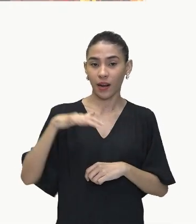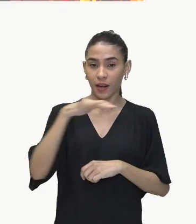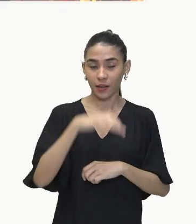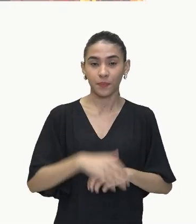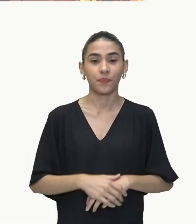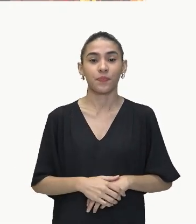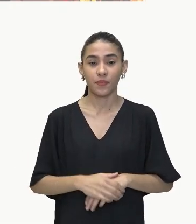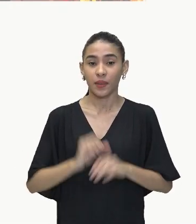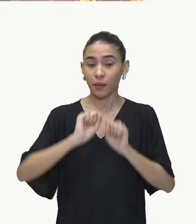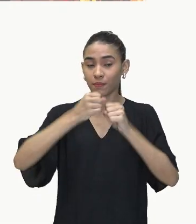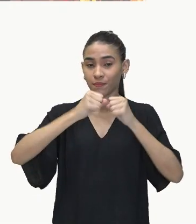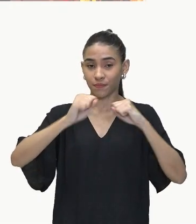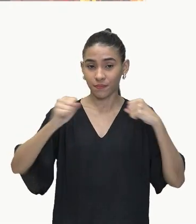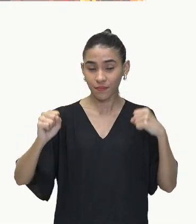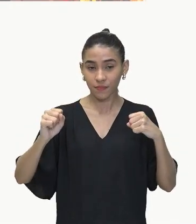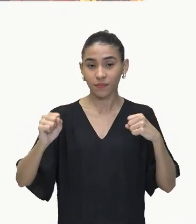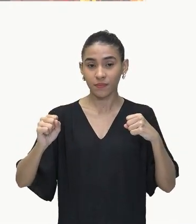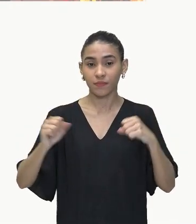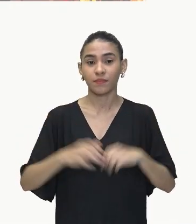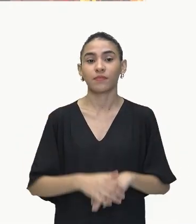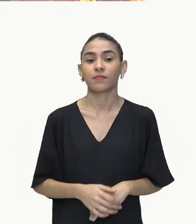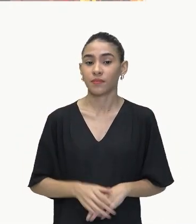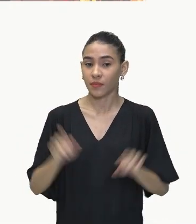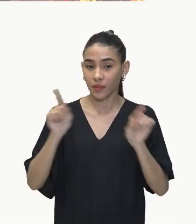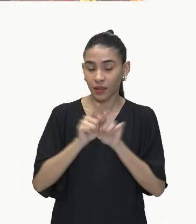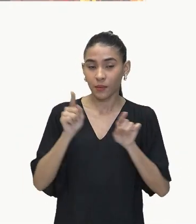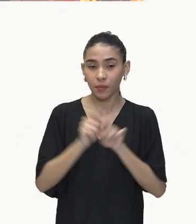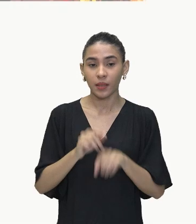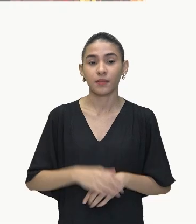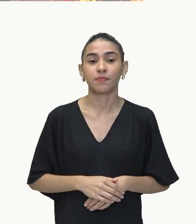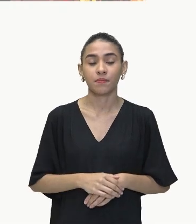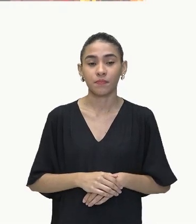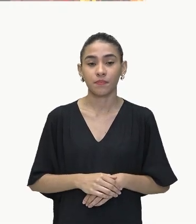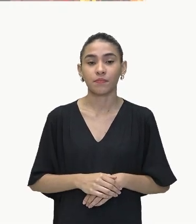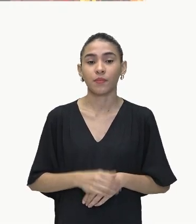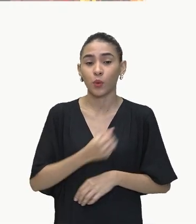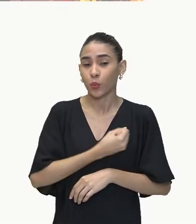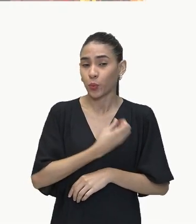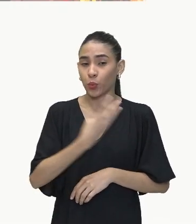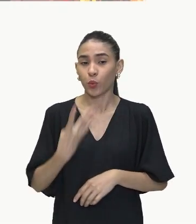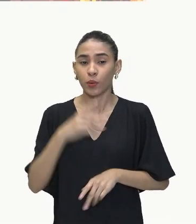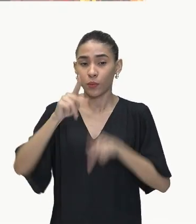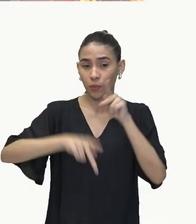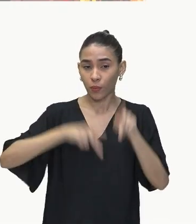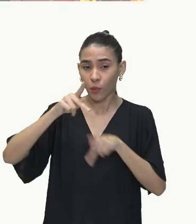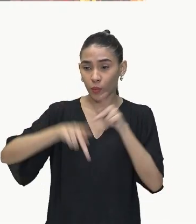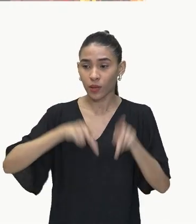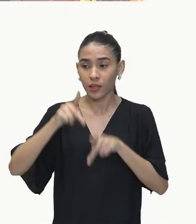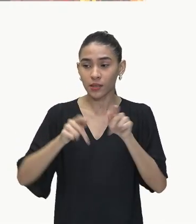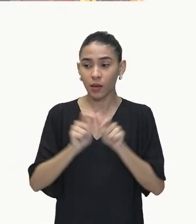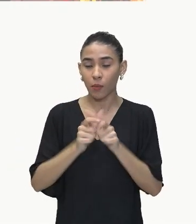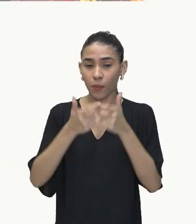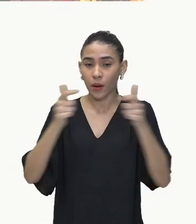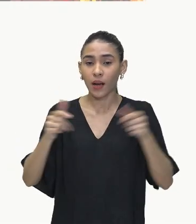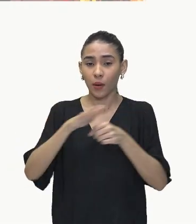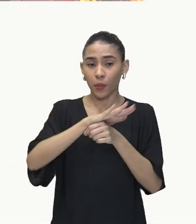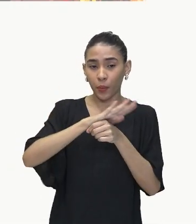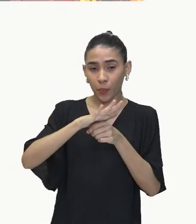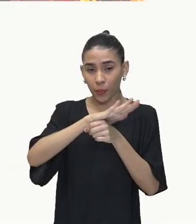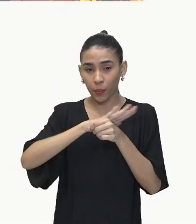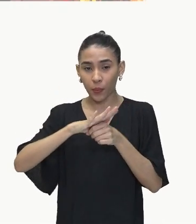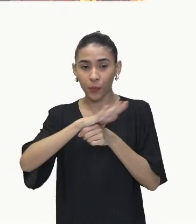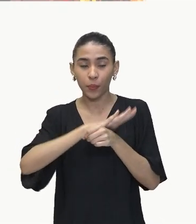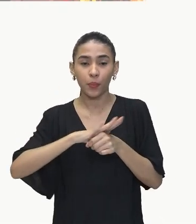são grandes. Tem também uma vasta densidade populacional, ou seja, há muitas pessoas por